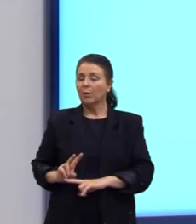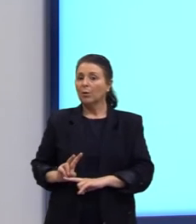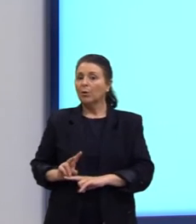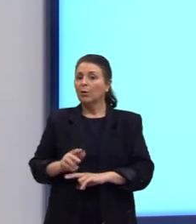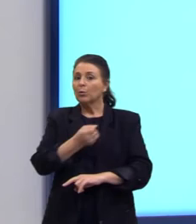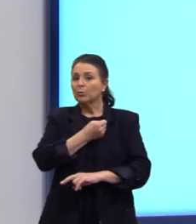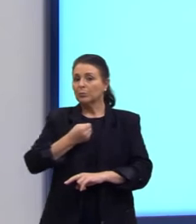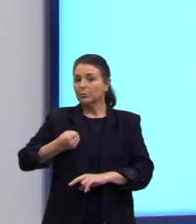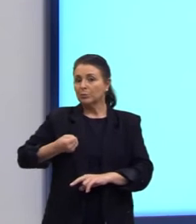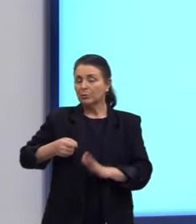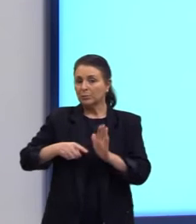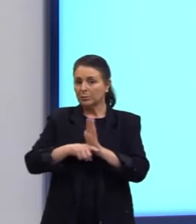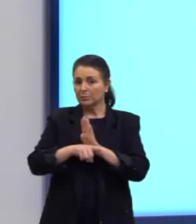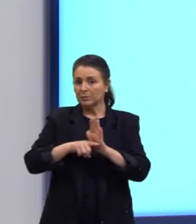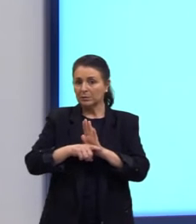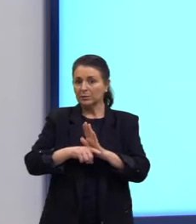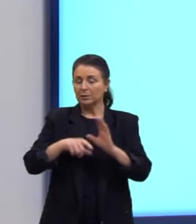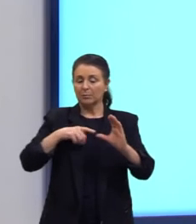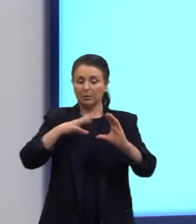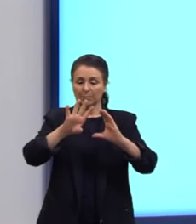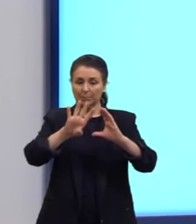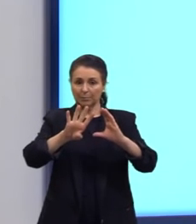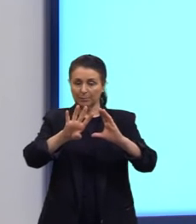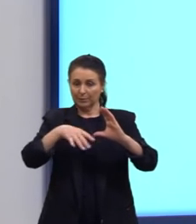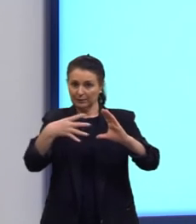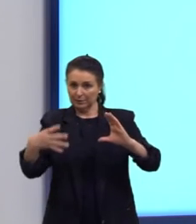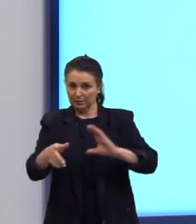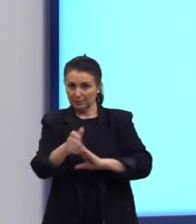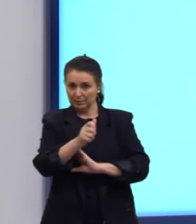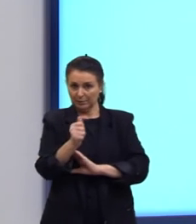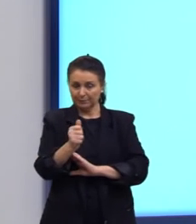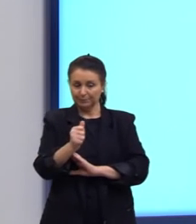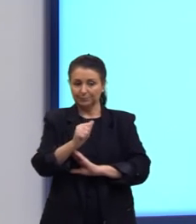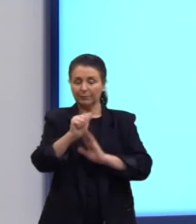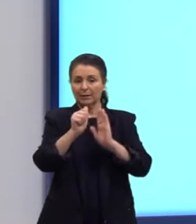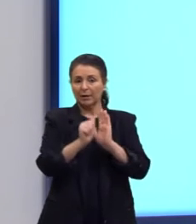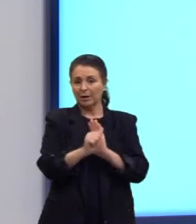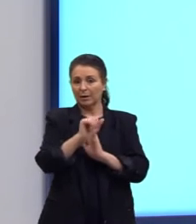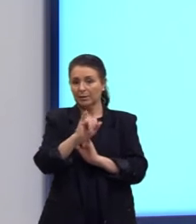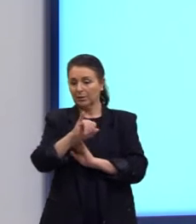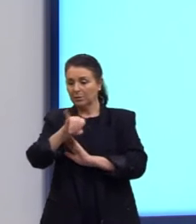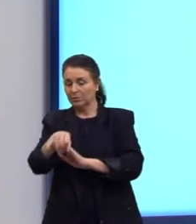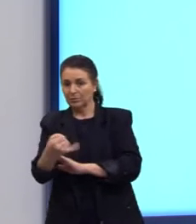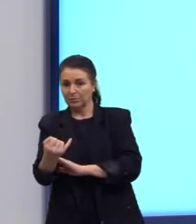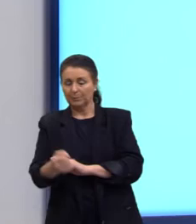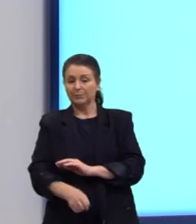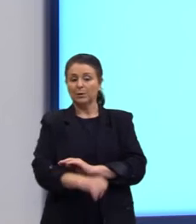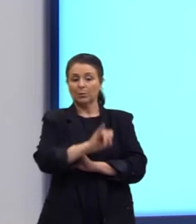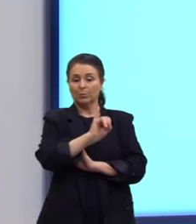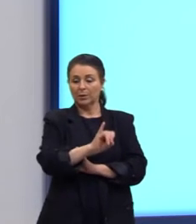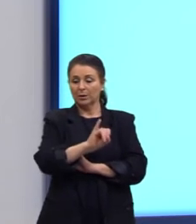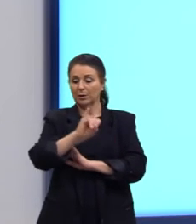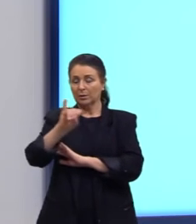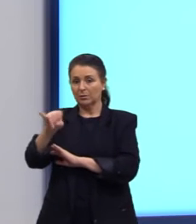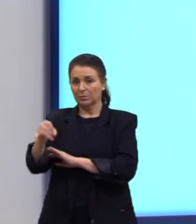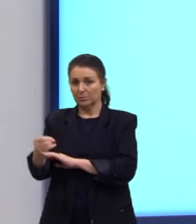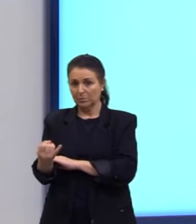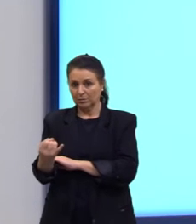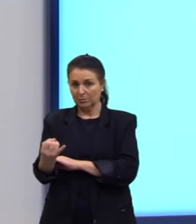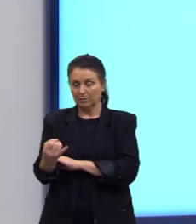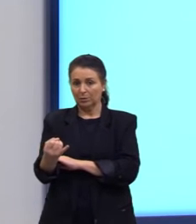dispostos em uma matriz A os elementos então a IJ sendo o i e o J